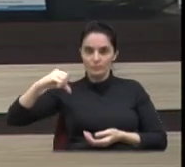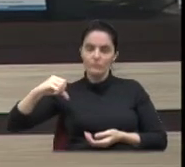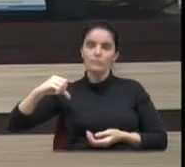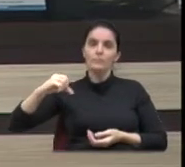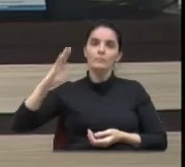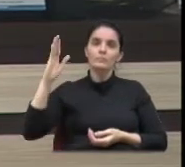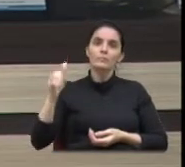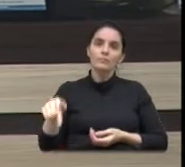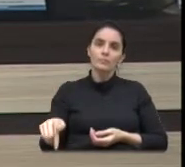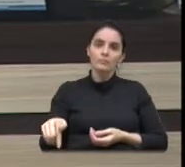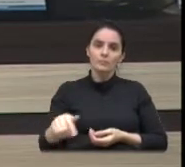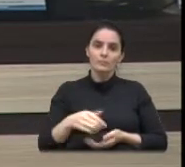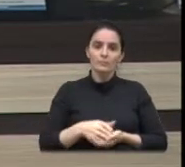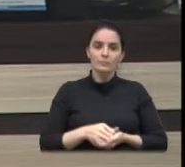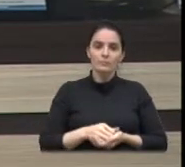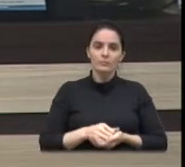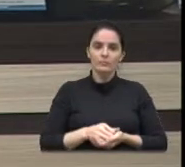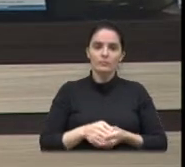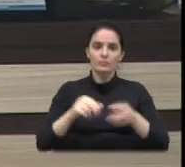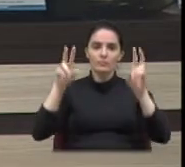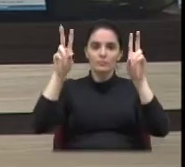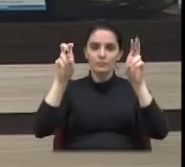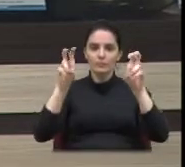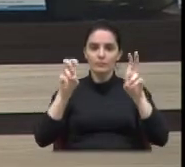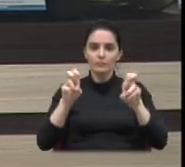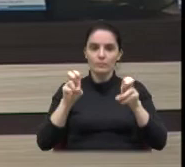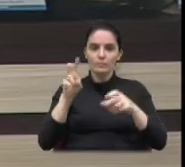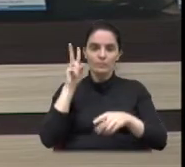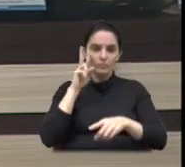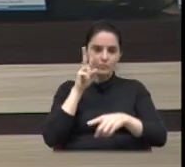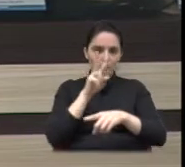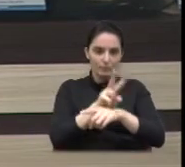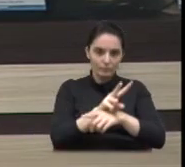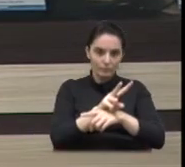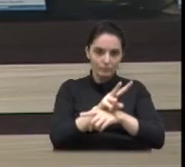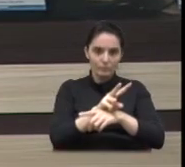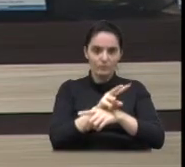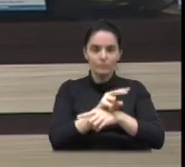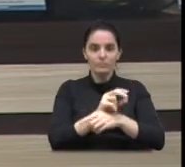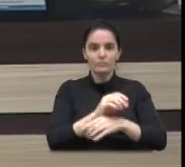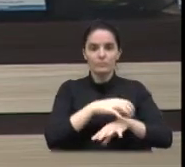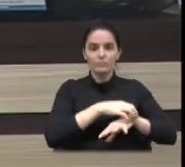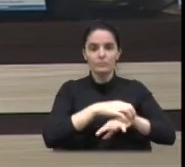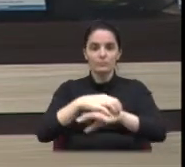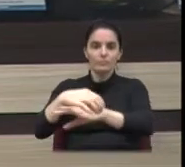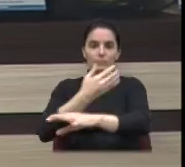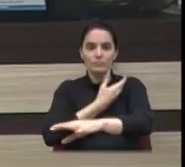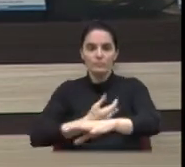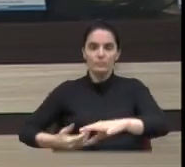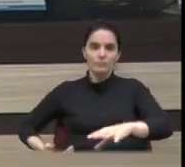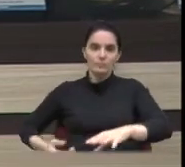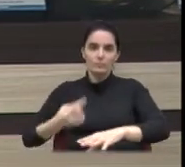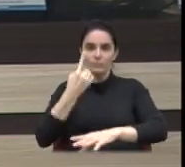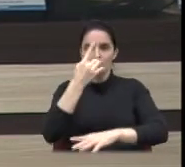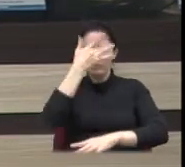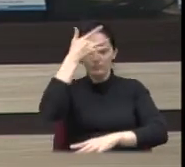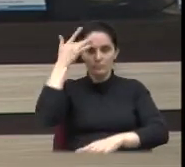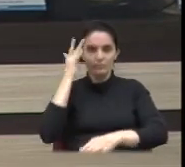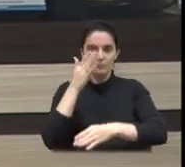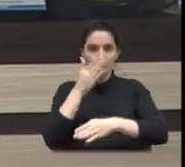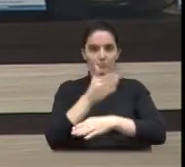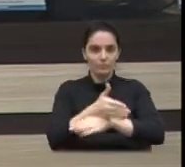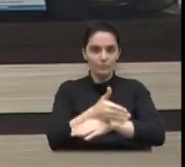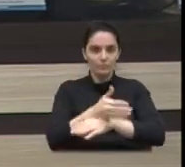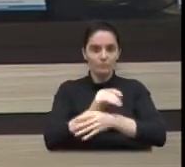PL 99/2017, que tem o assunto que disciplina a fiscalização no transporte público individual por táxi e da outras providências, sendo